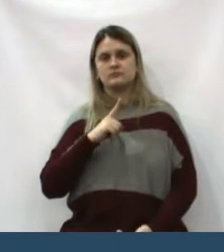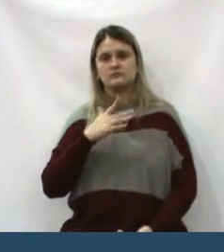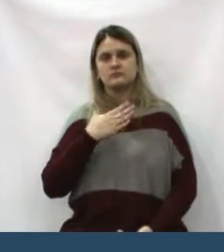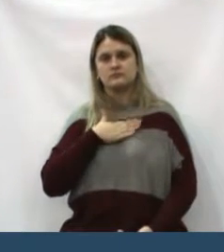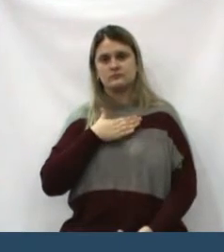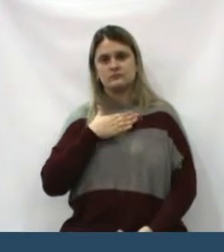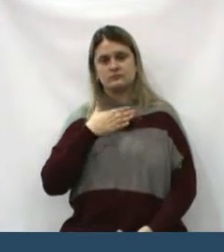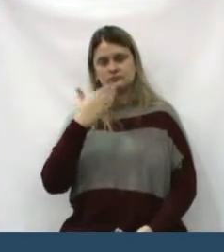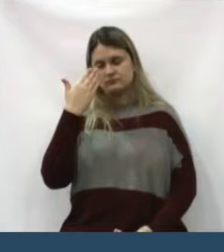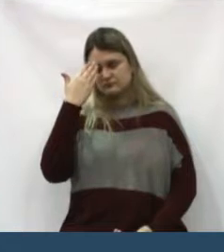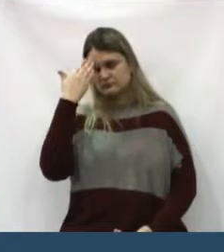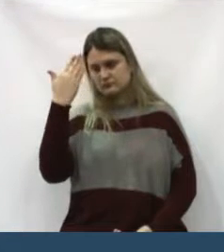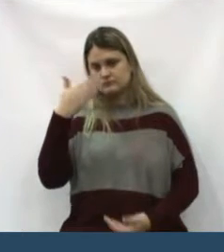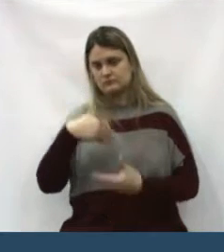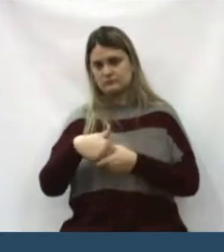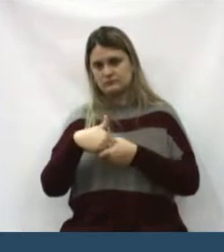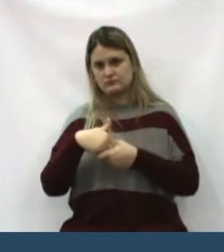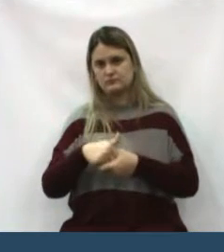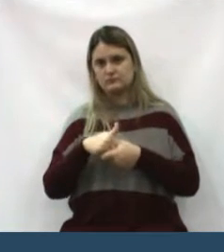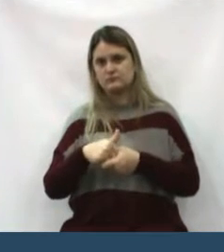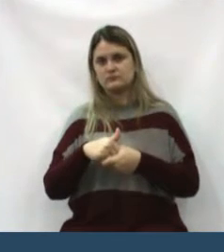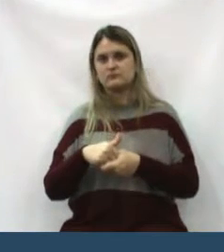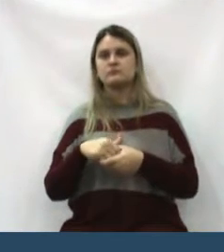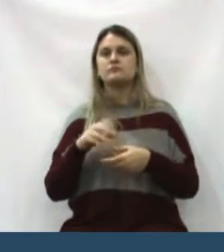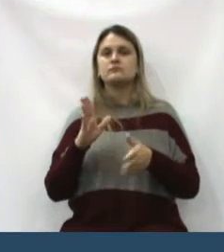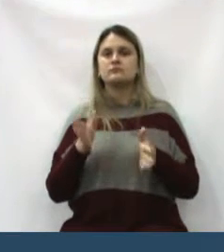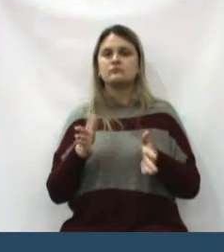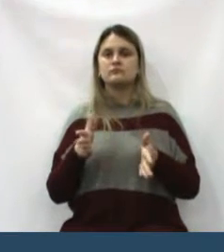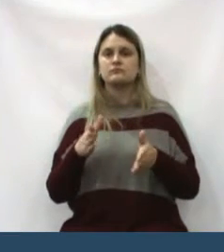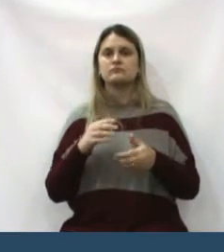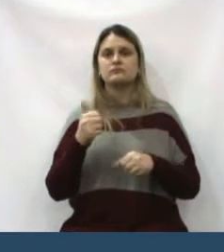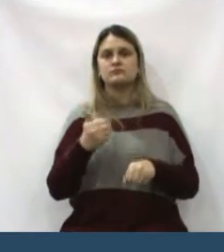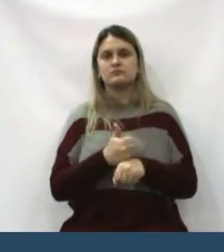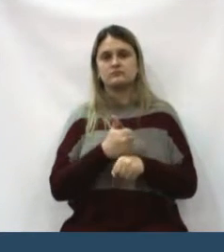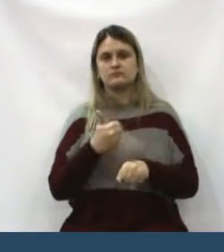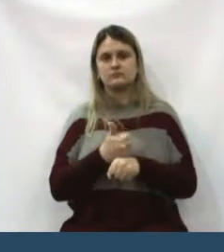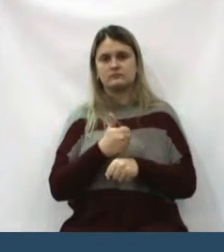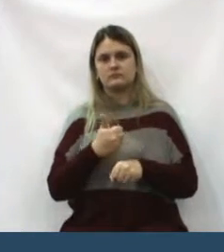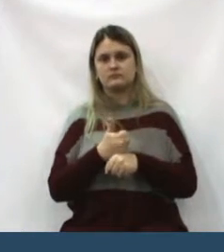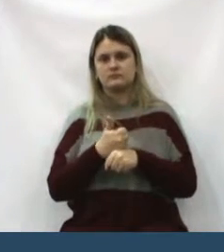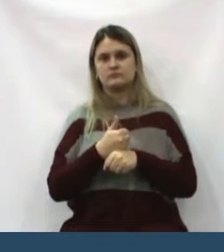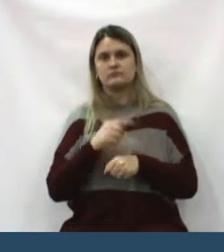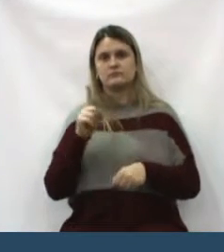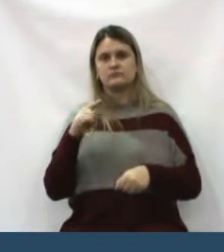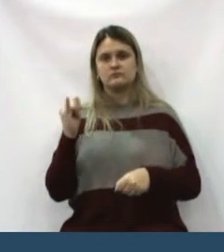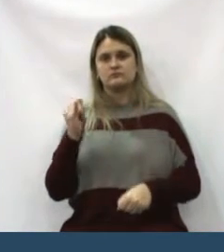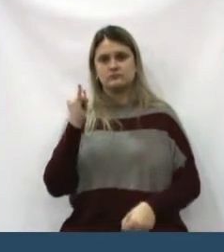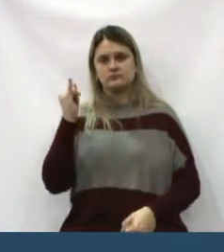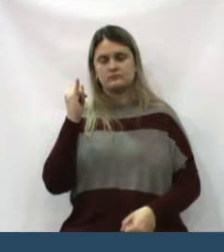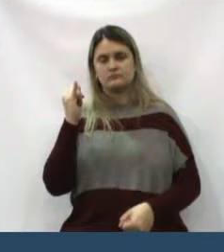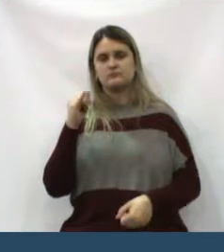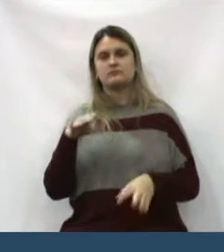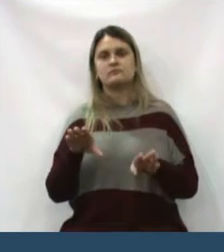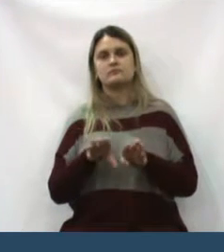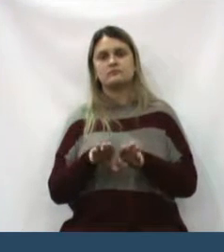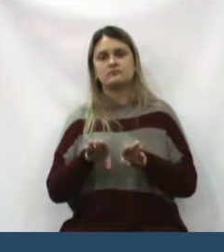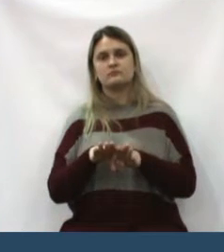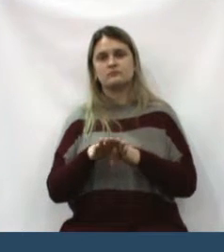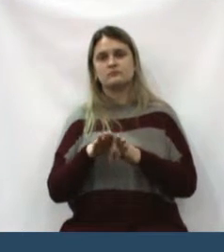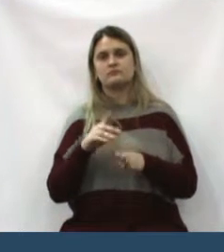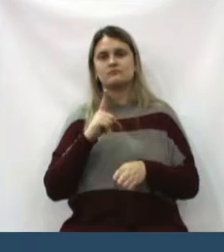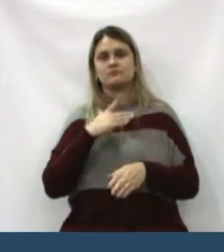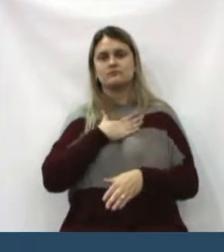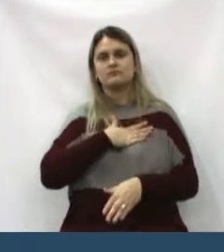deixo a minha saudação, os parabéns por esta profissão tão importante e